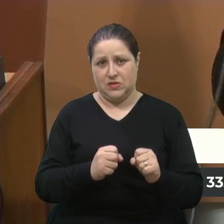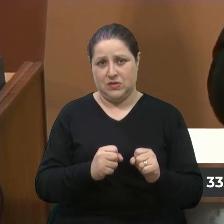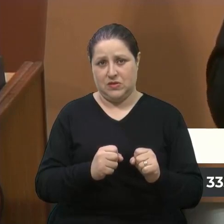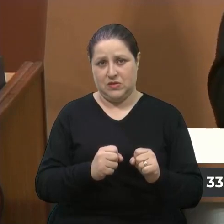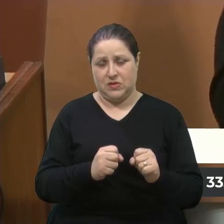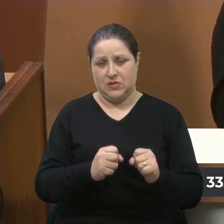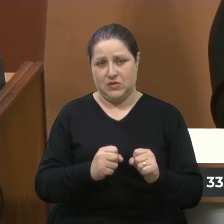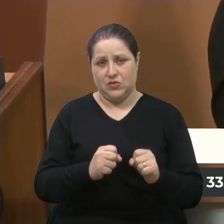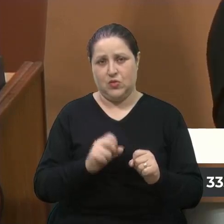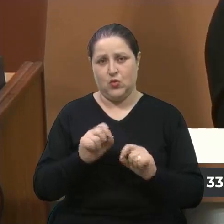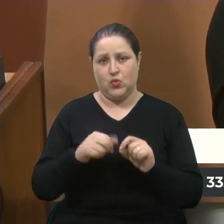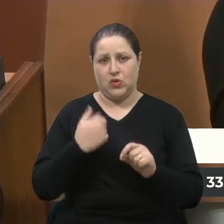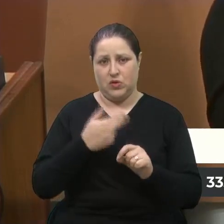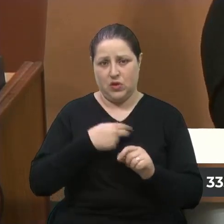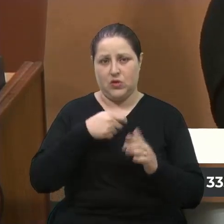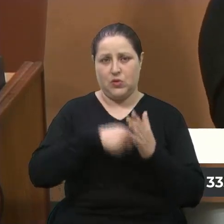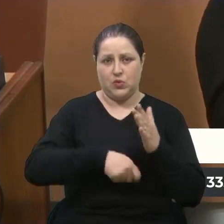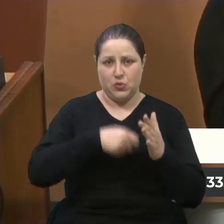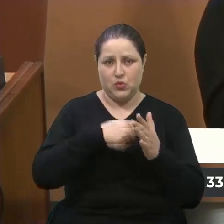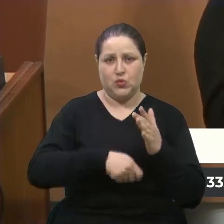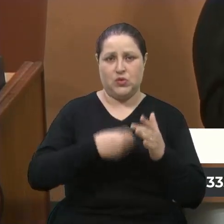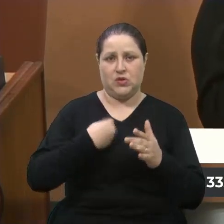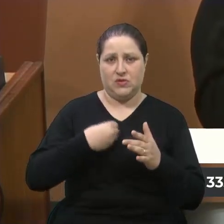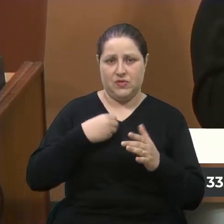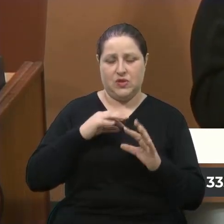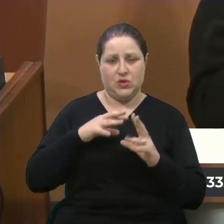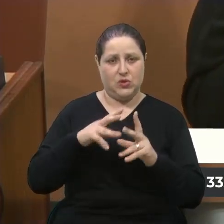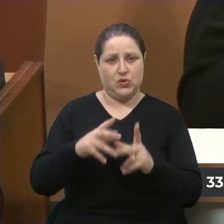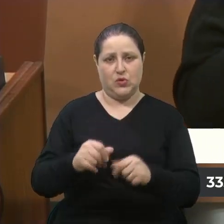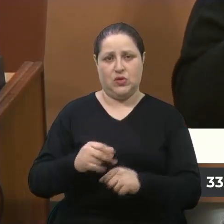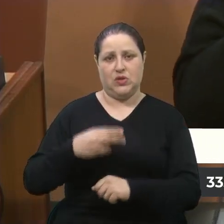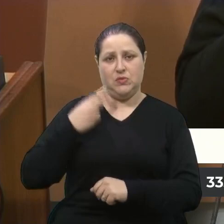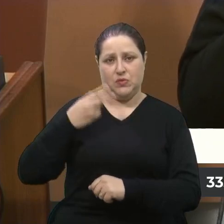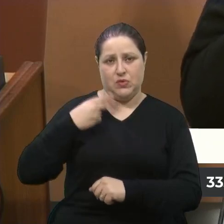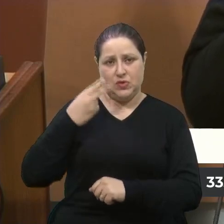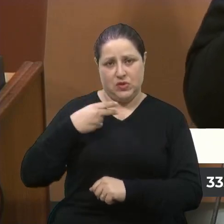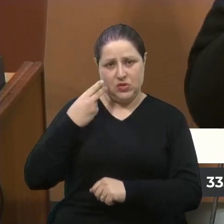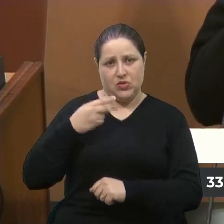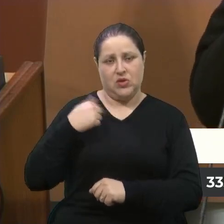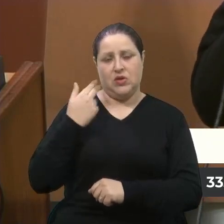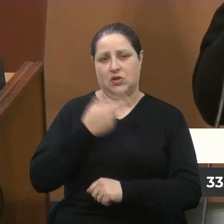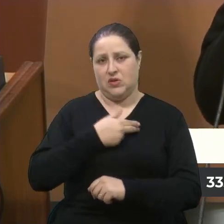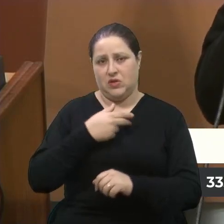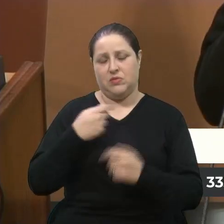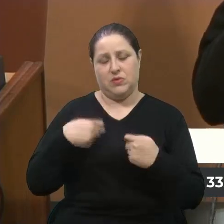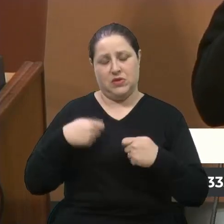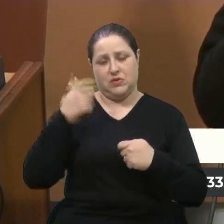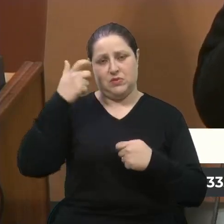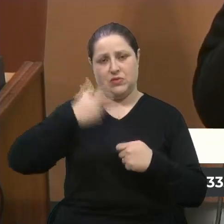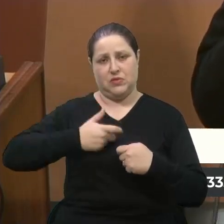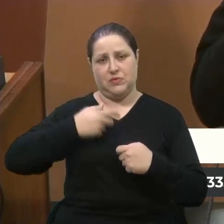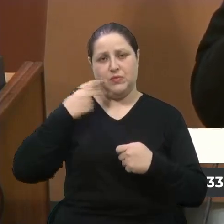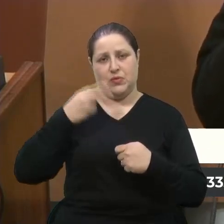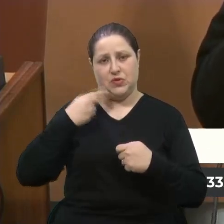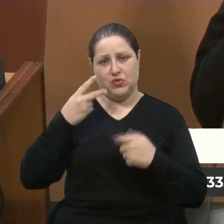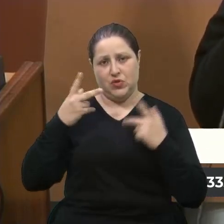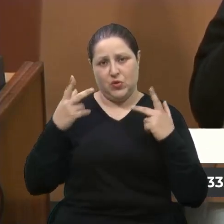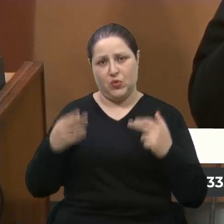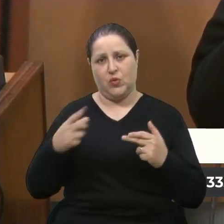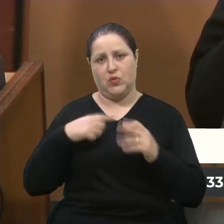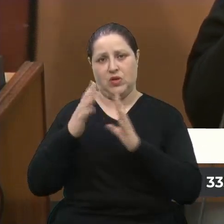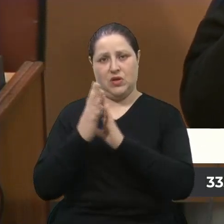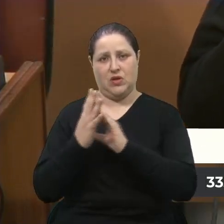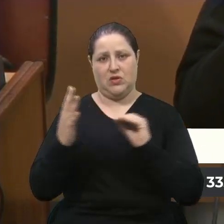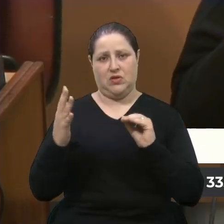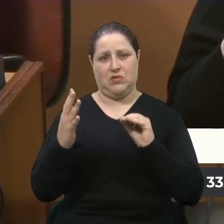o que a gente luta na vida toda de política é ser um bom político, como nós temos o exemplo do